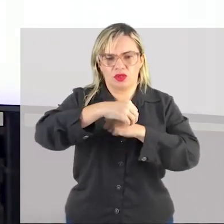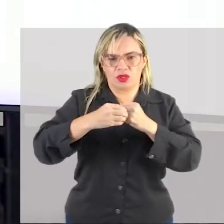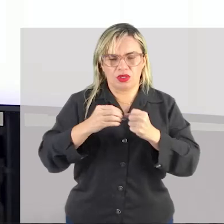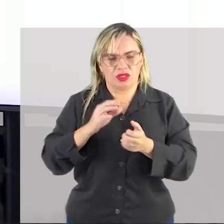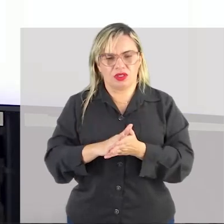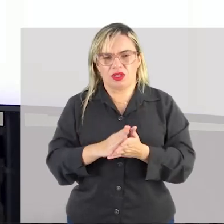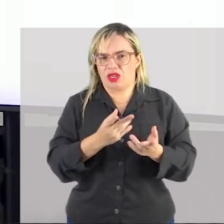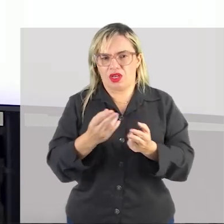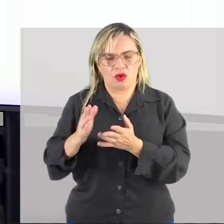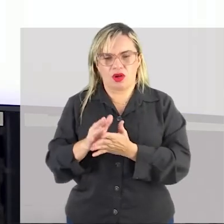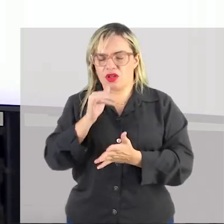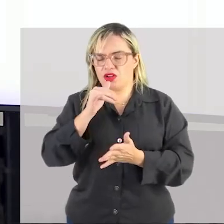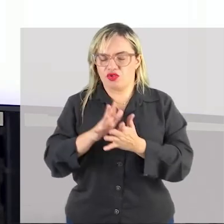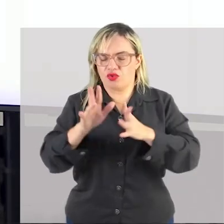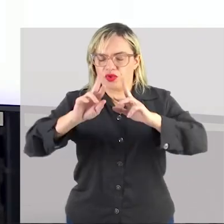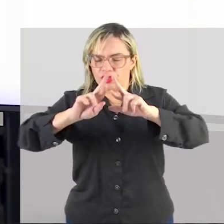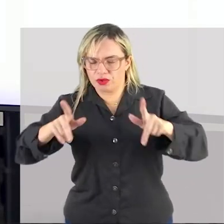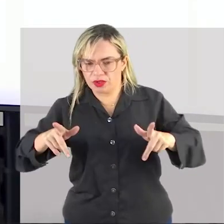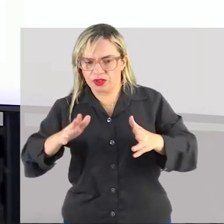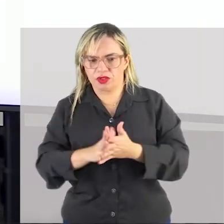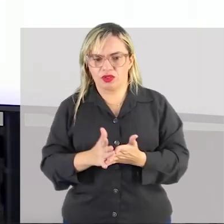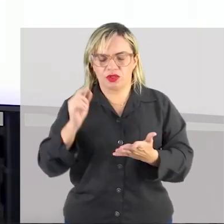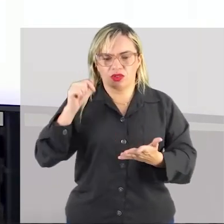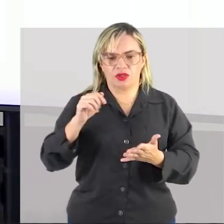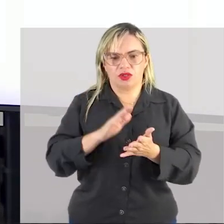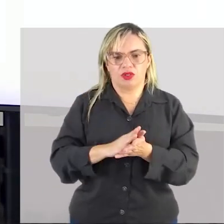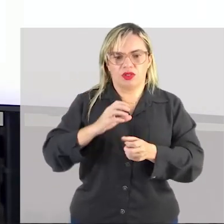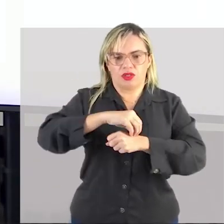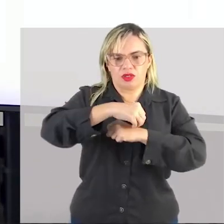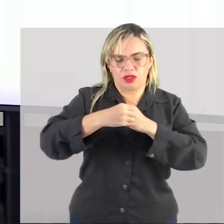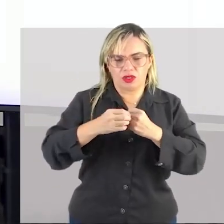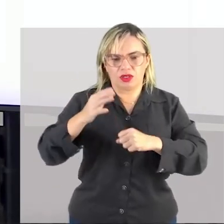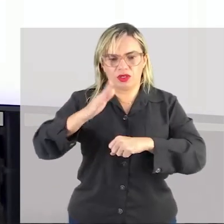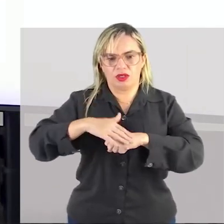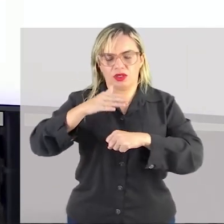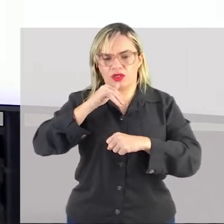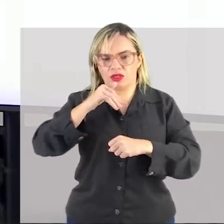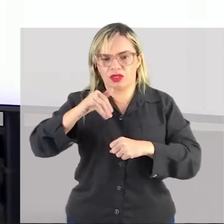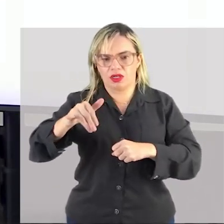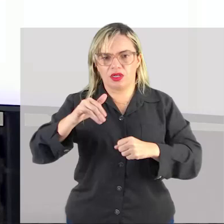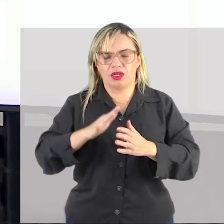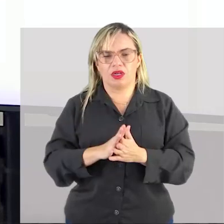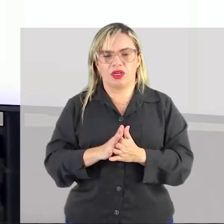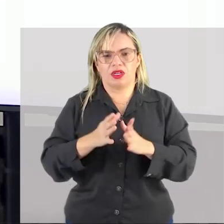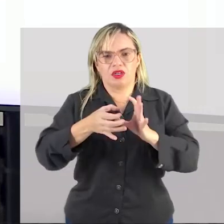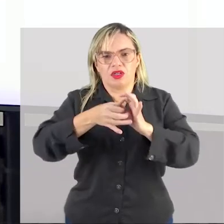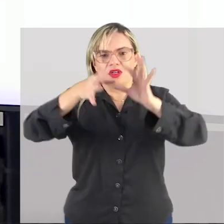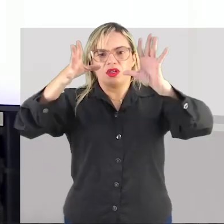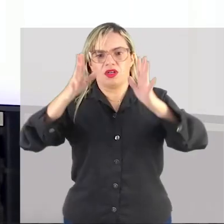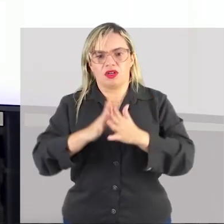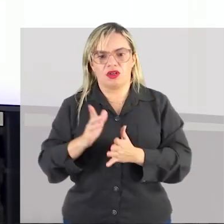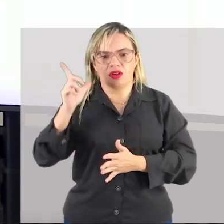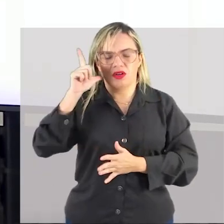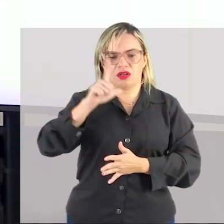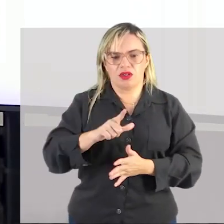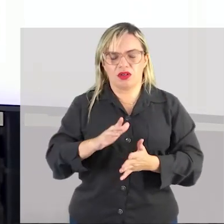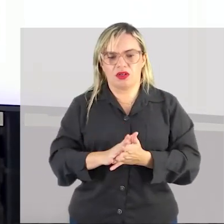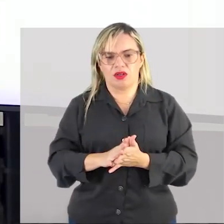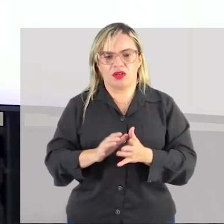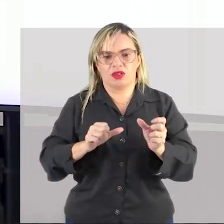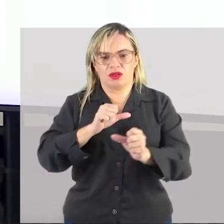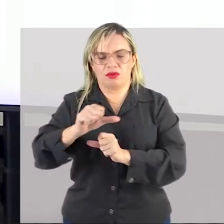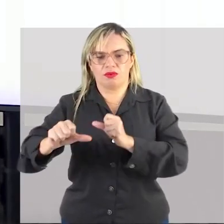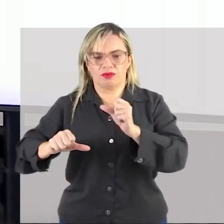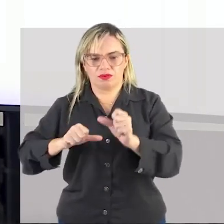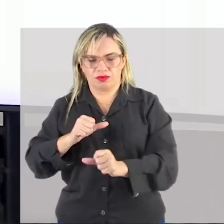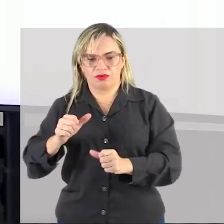mesma energia. As moléculas que são mais energéticas, elas conseguem se desprender com facilidade e mudar de